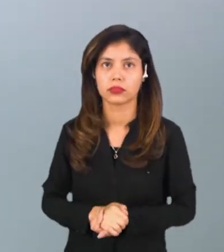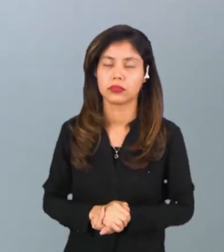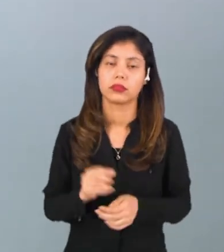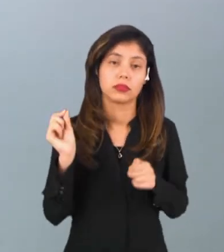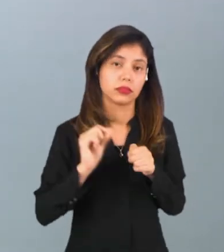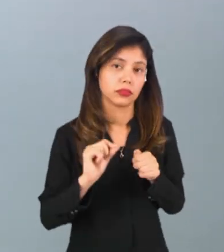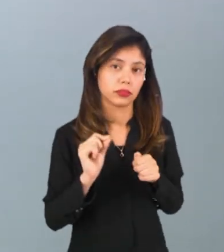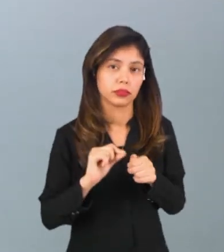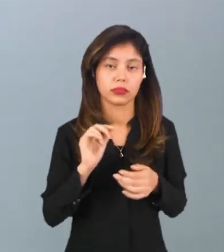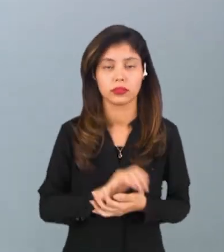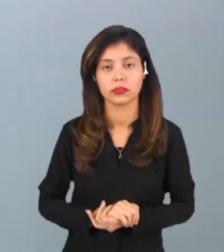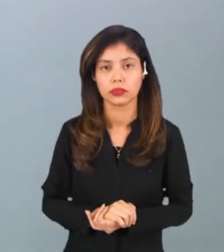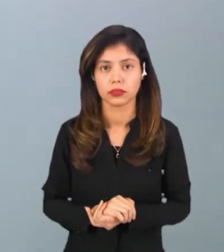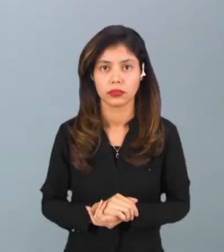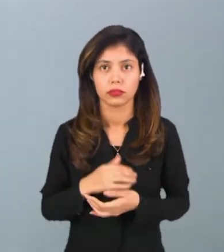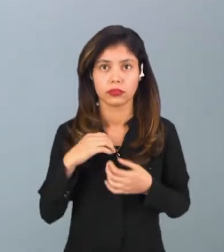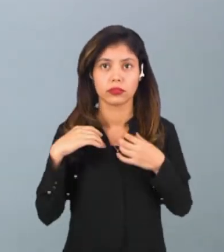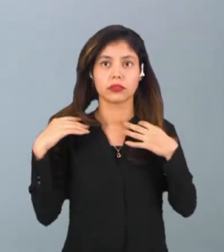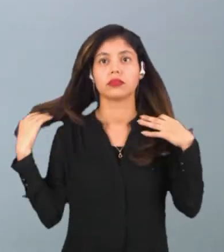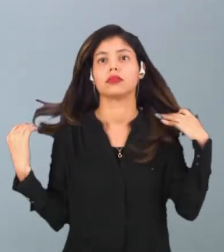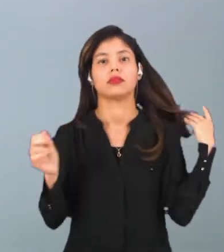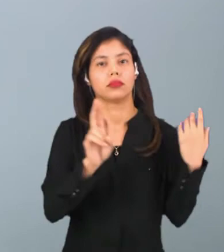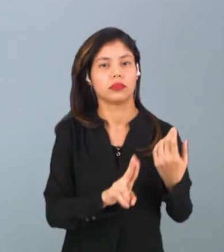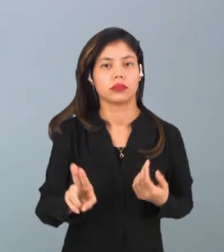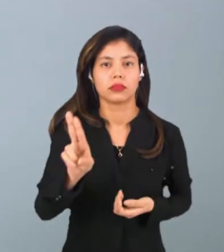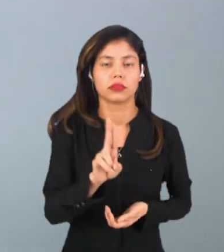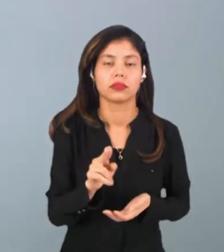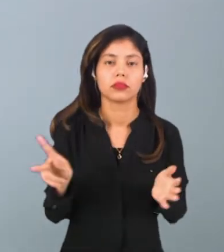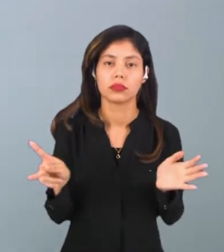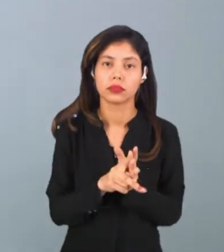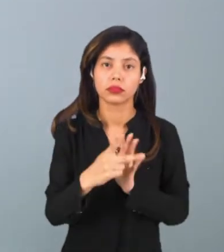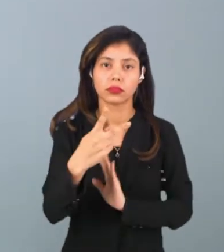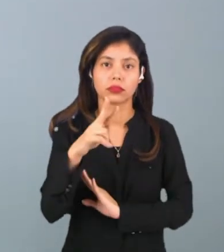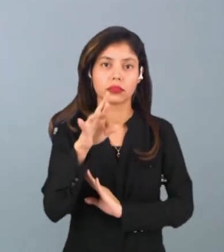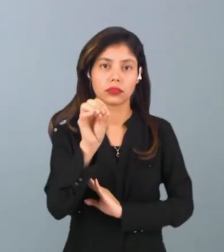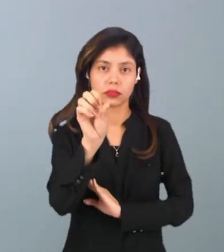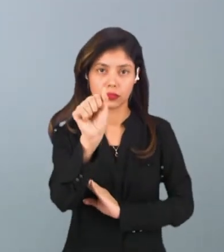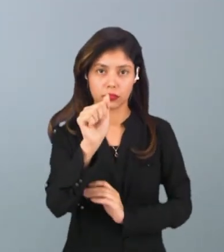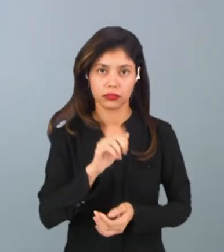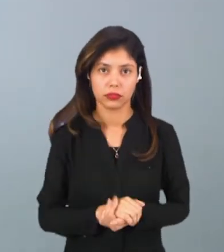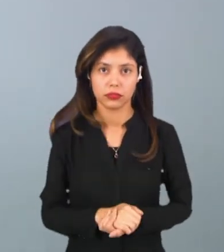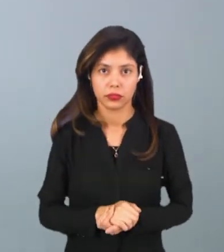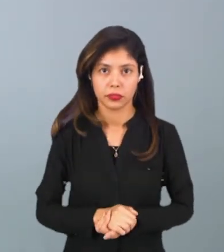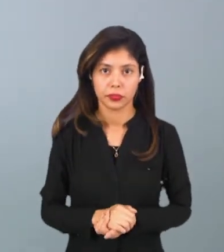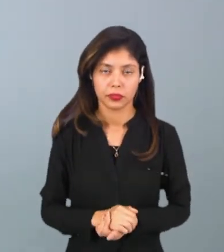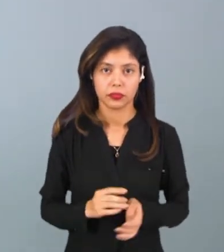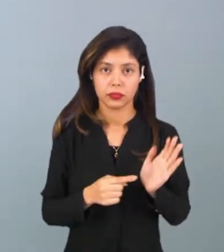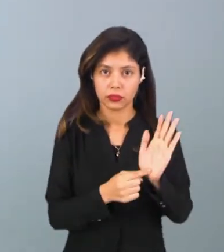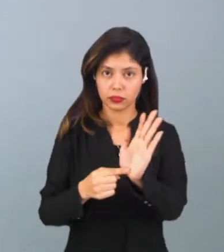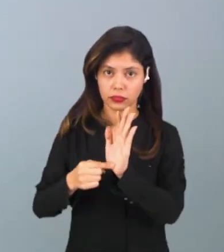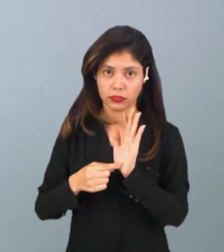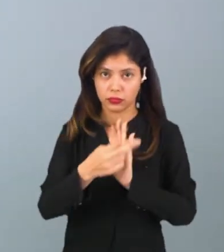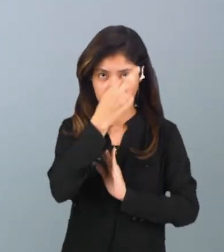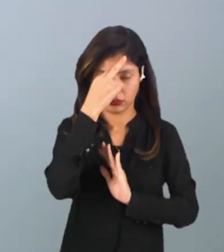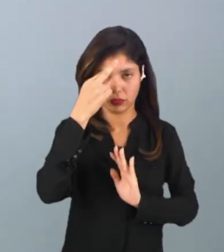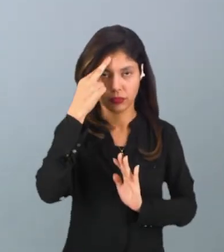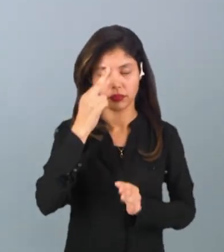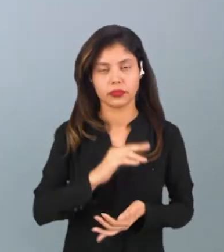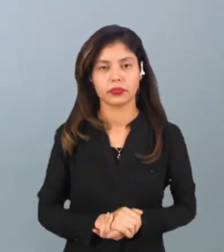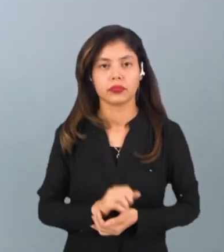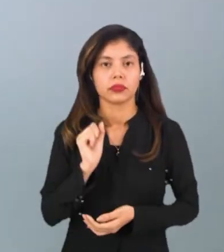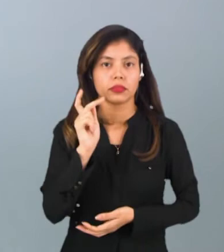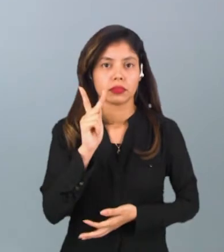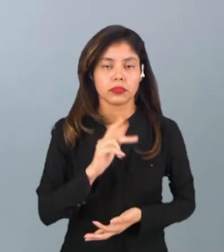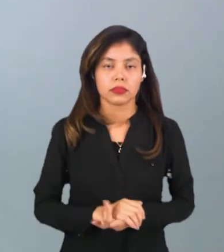ele se utilizou da prosa, tá, para relatar a sua história,